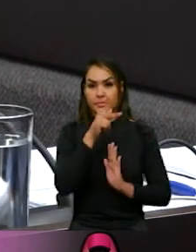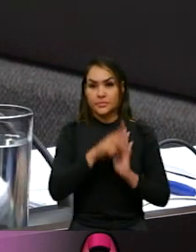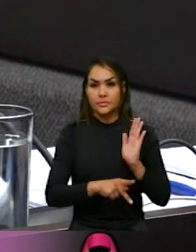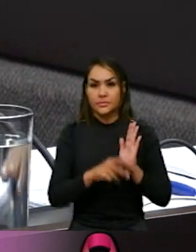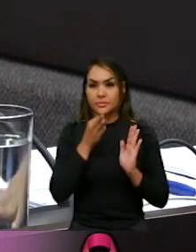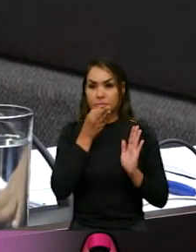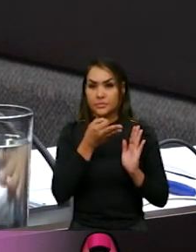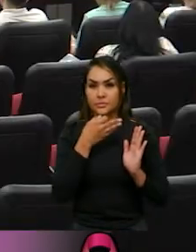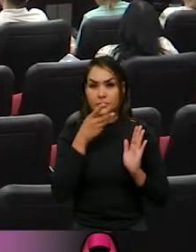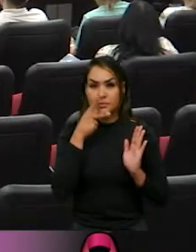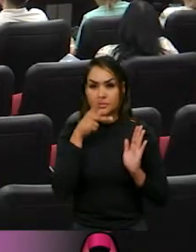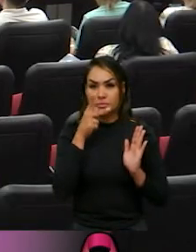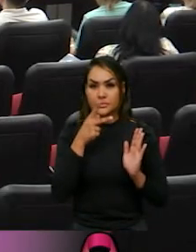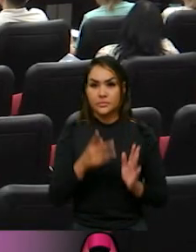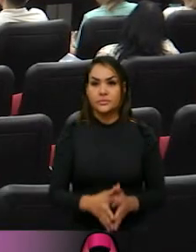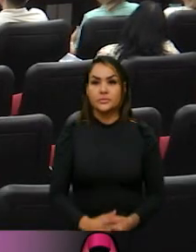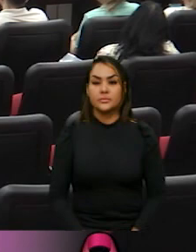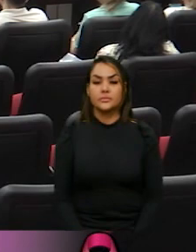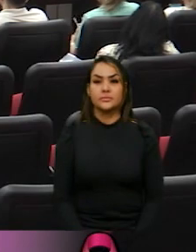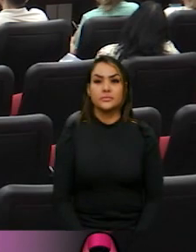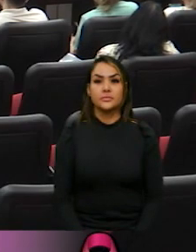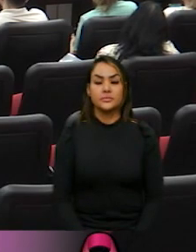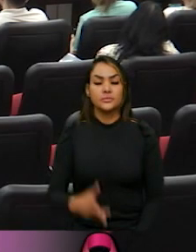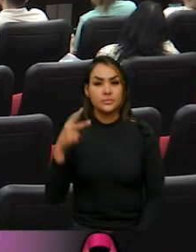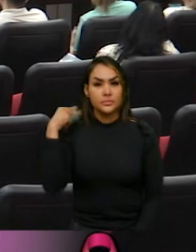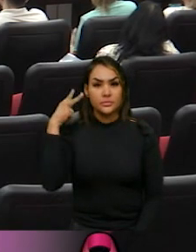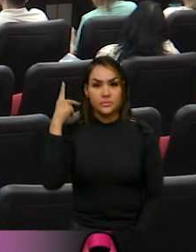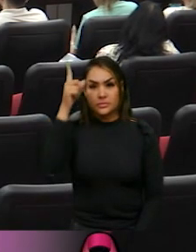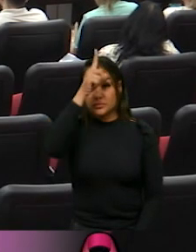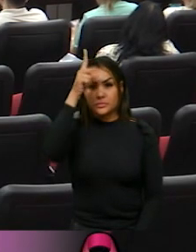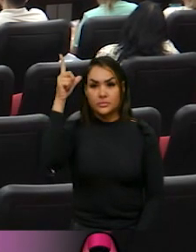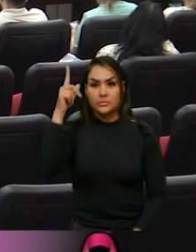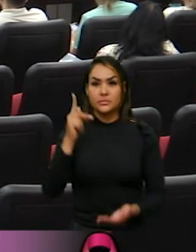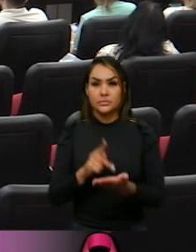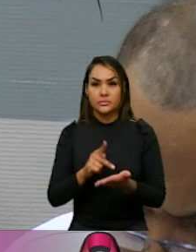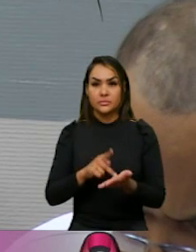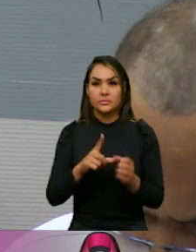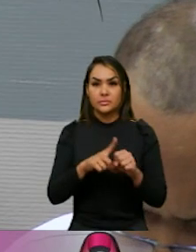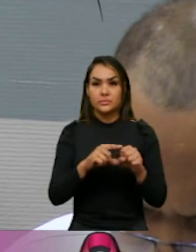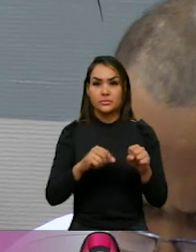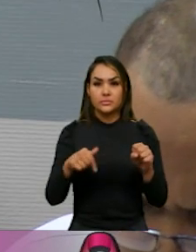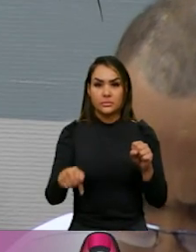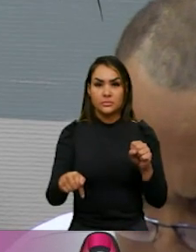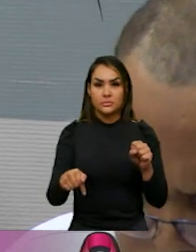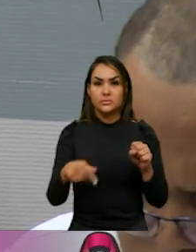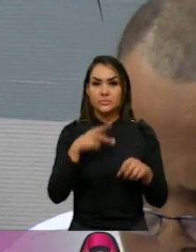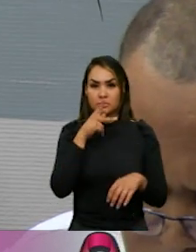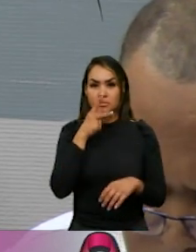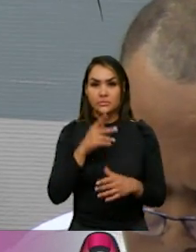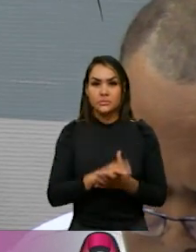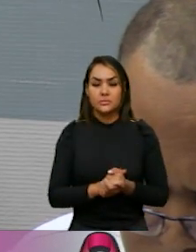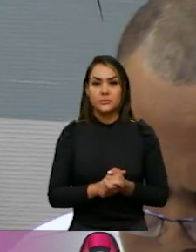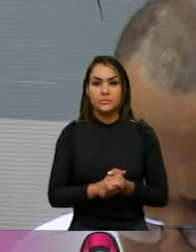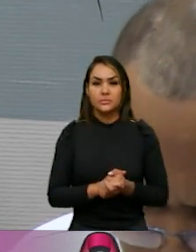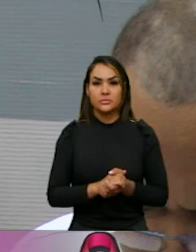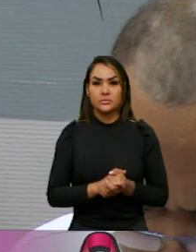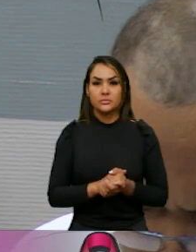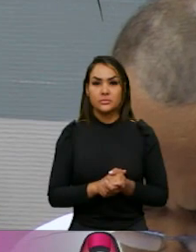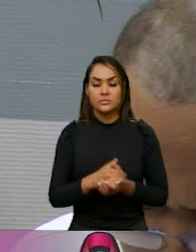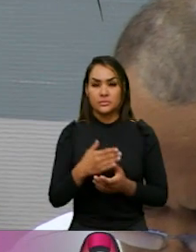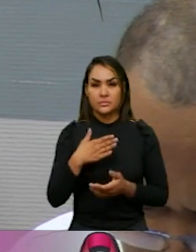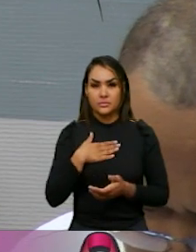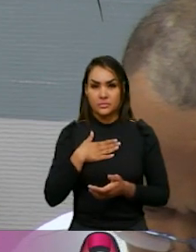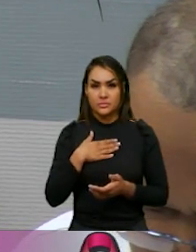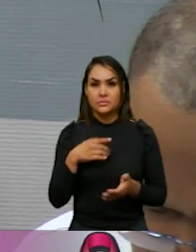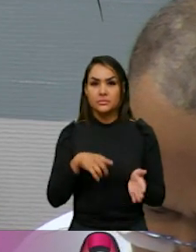projeto. Olá, senhor presidente. Não, realmente, do artigo 7º, o senhor está certo. A taxa de juros, o meu questionamento